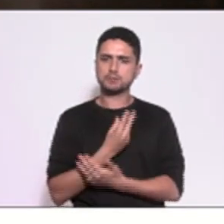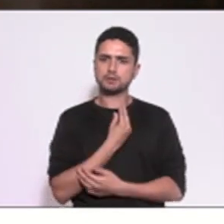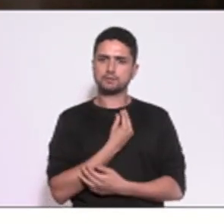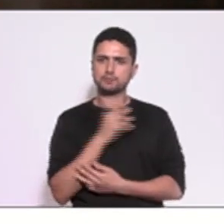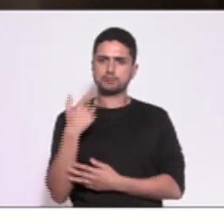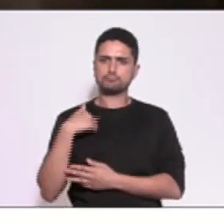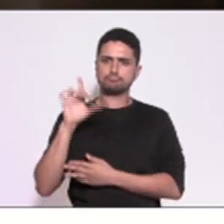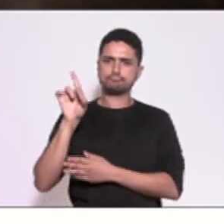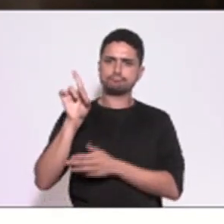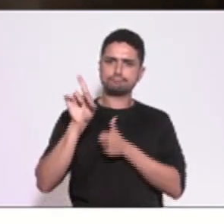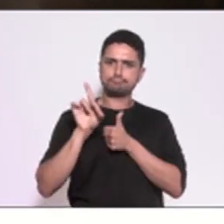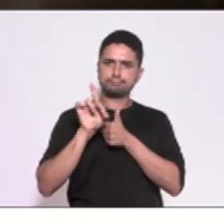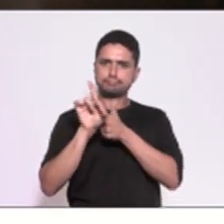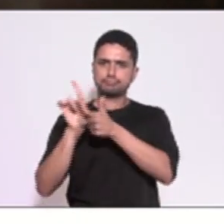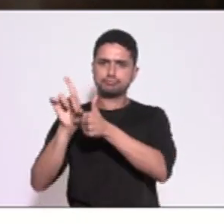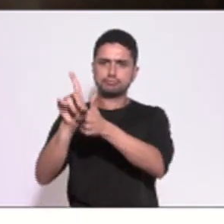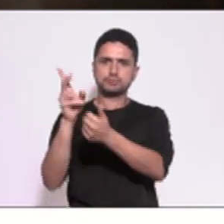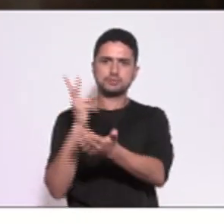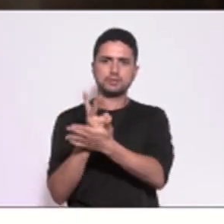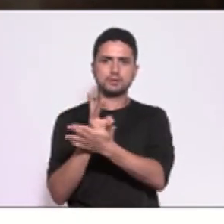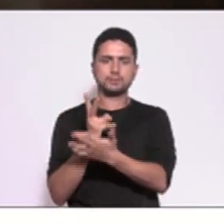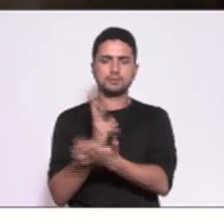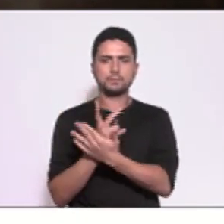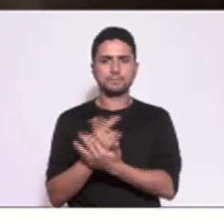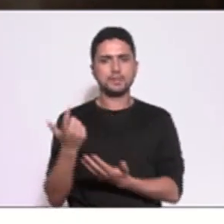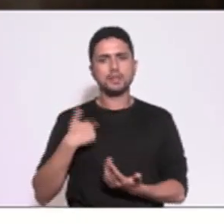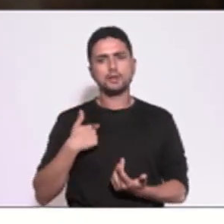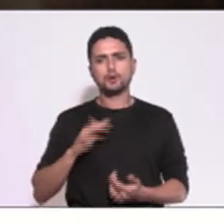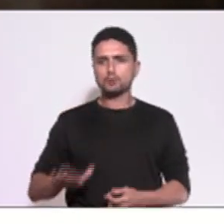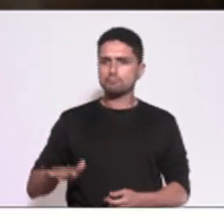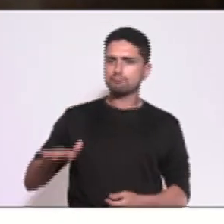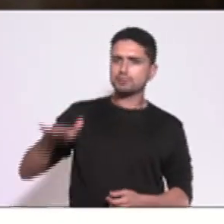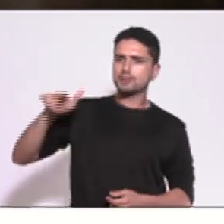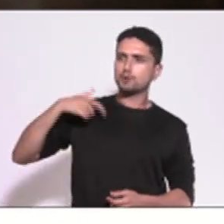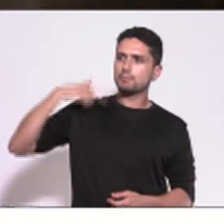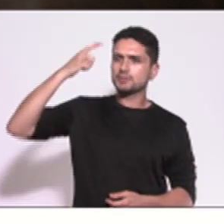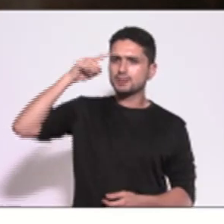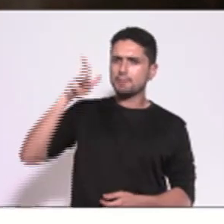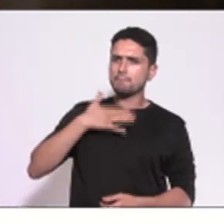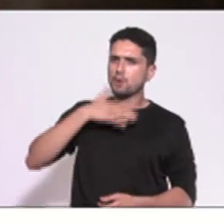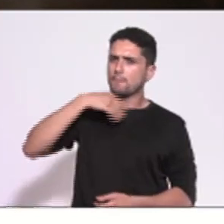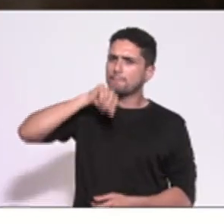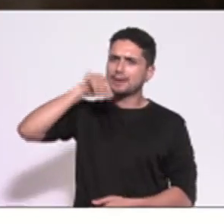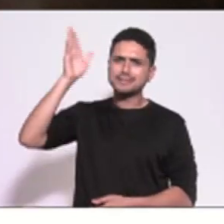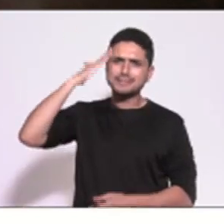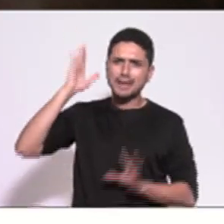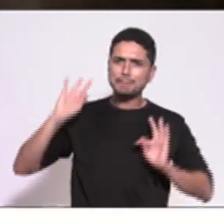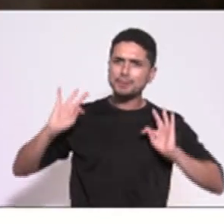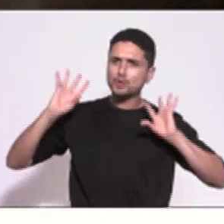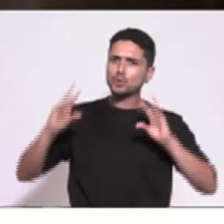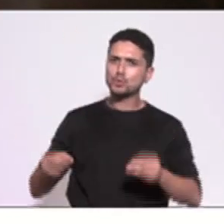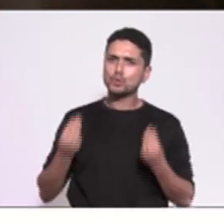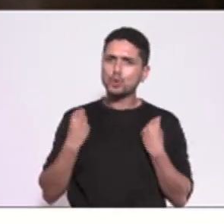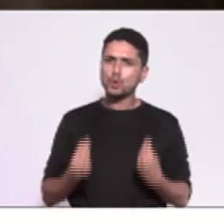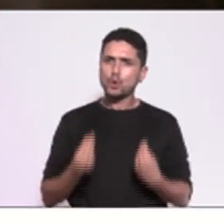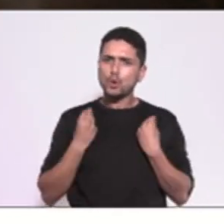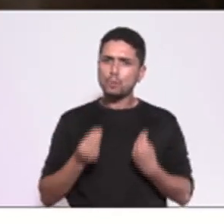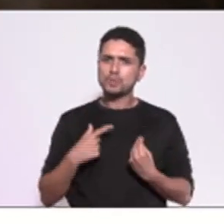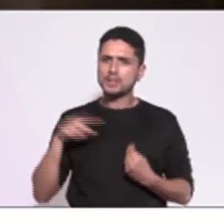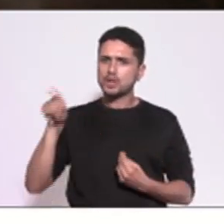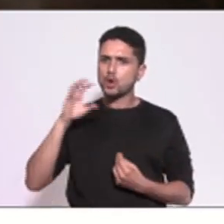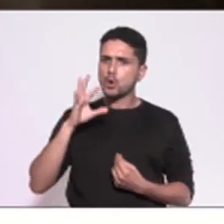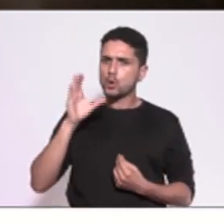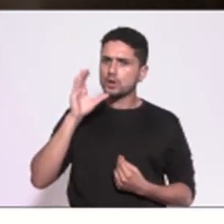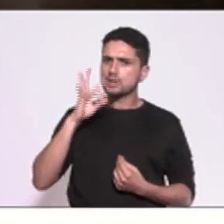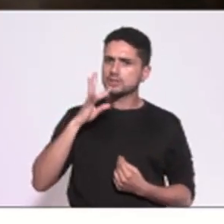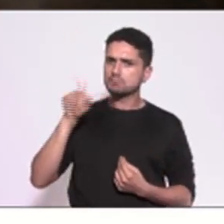Eu cresci com a impressão de que ele sabia tudo sobre todas as coisas. E volta e meia, eu me perguntava como é que podia caber tanto